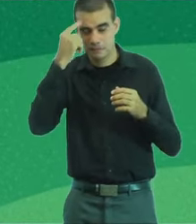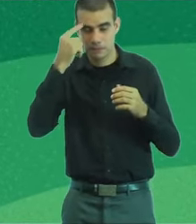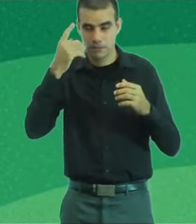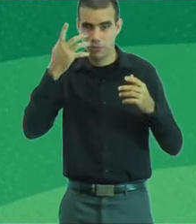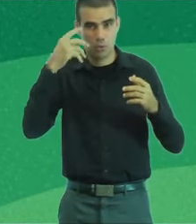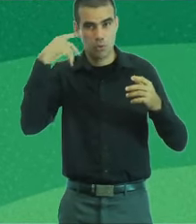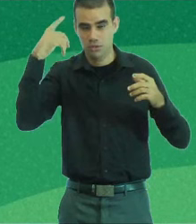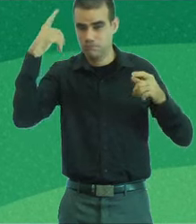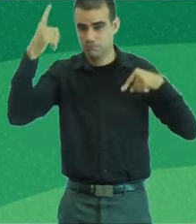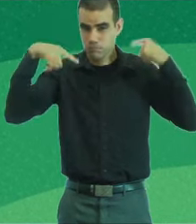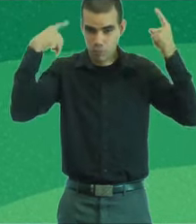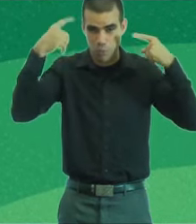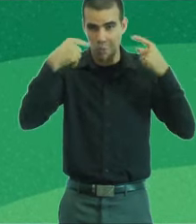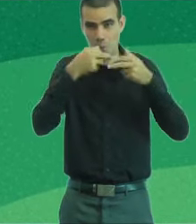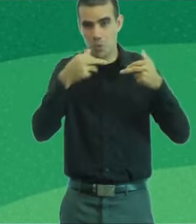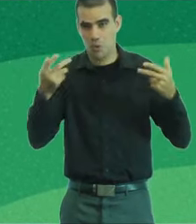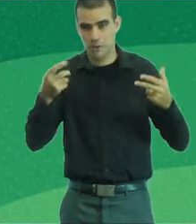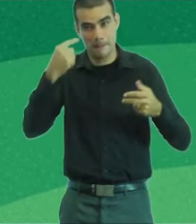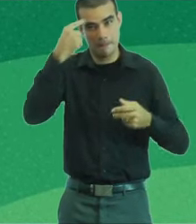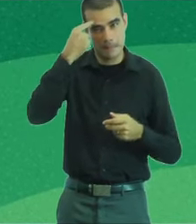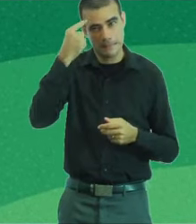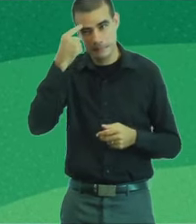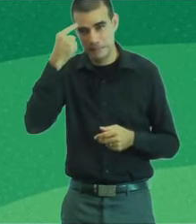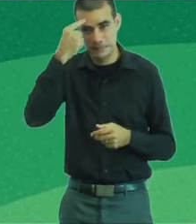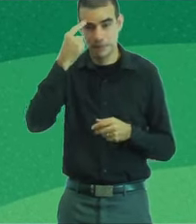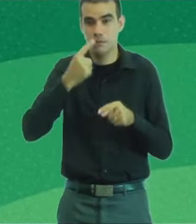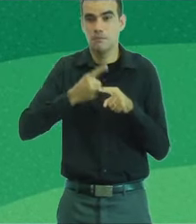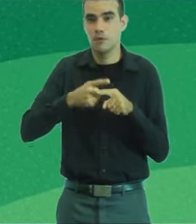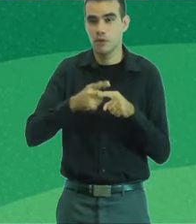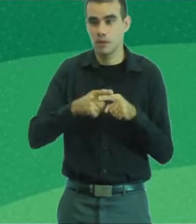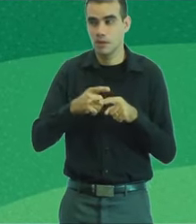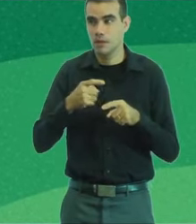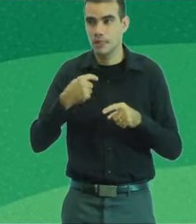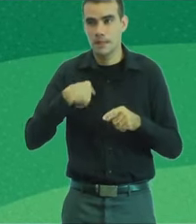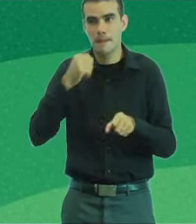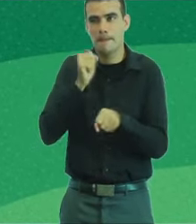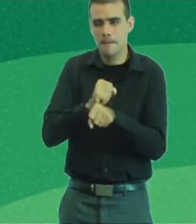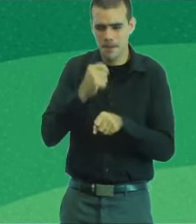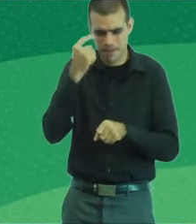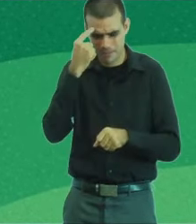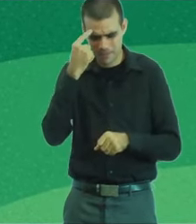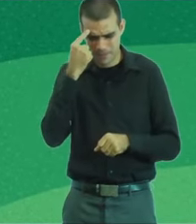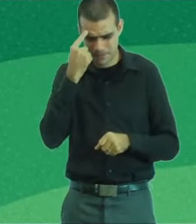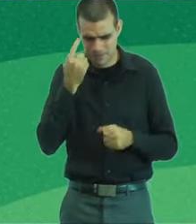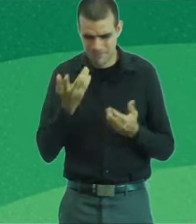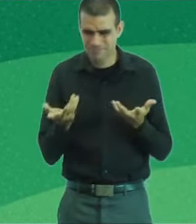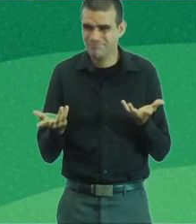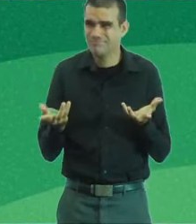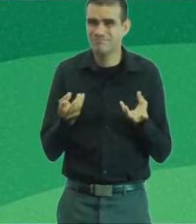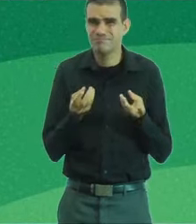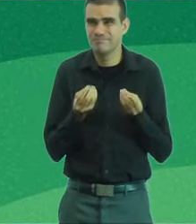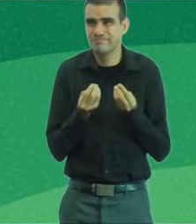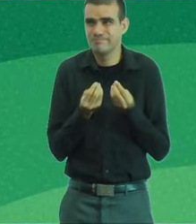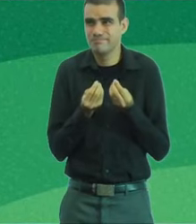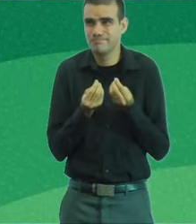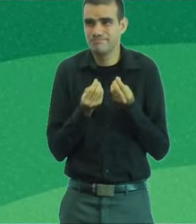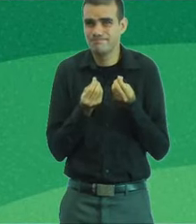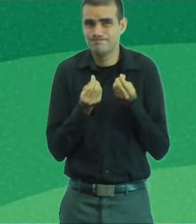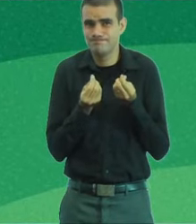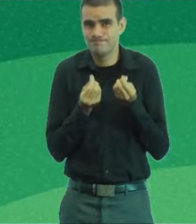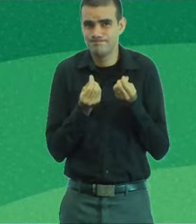malucas assim porque a gente vai e olha e fala pô Será que